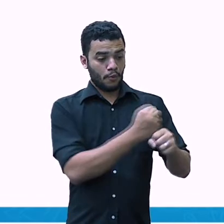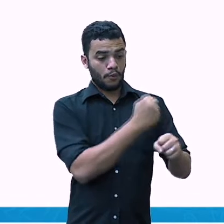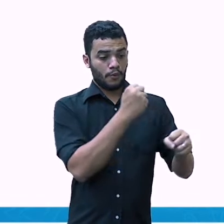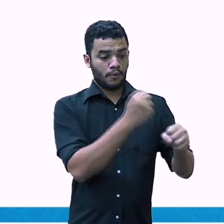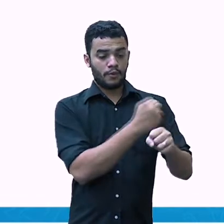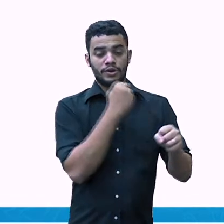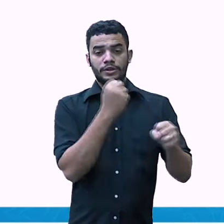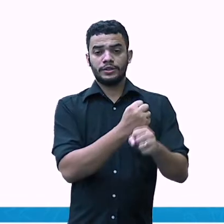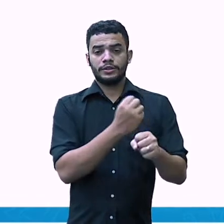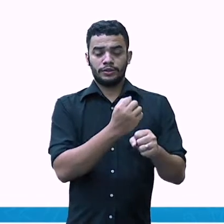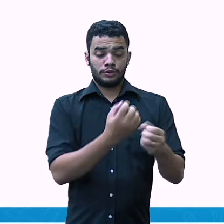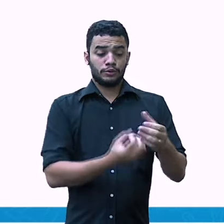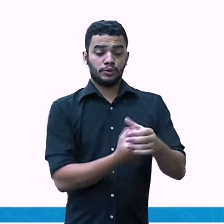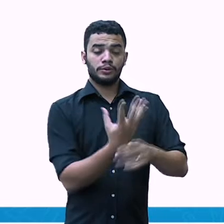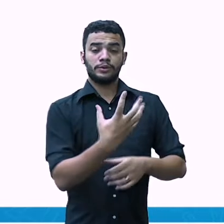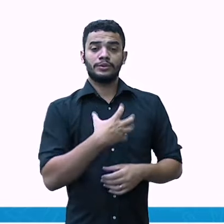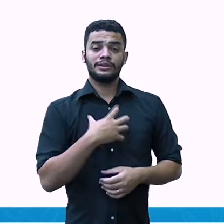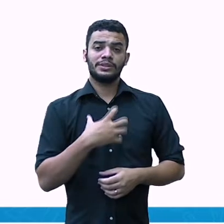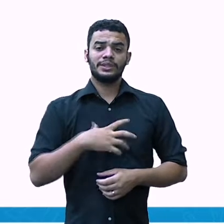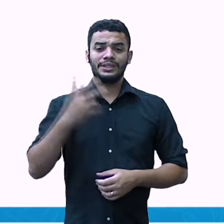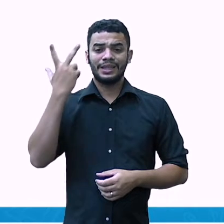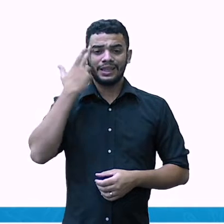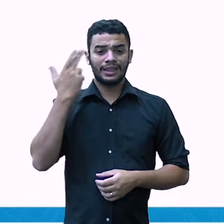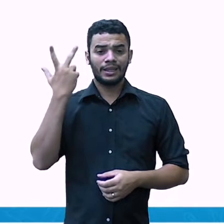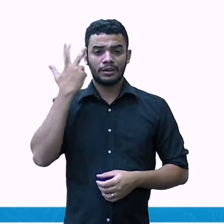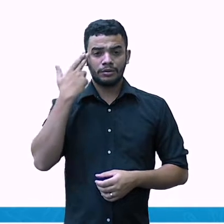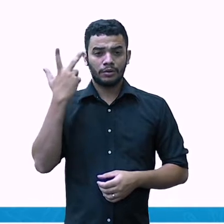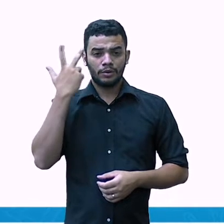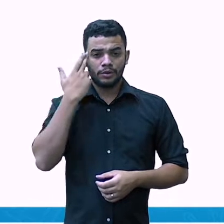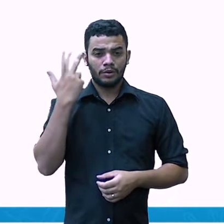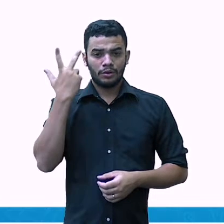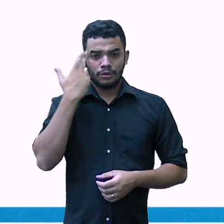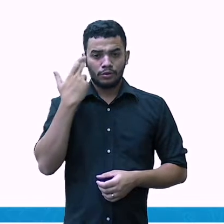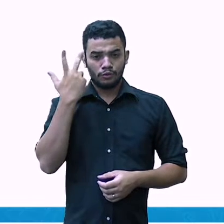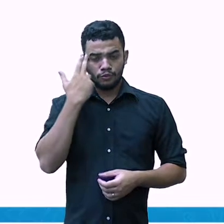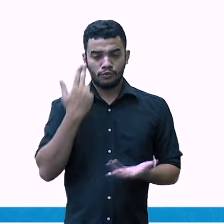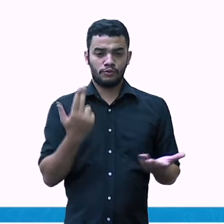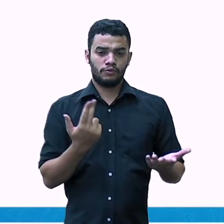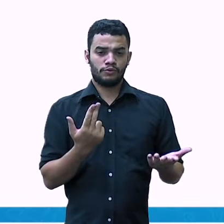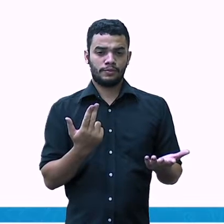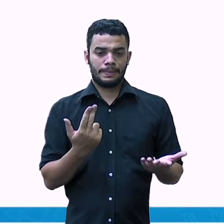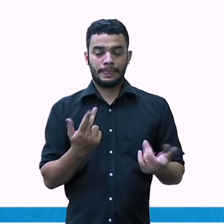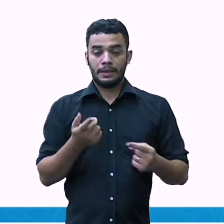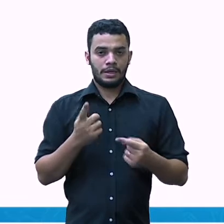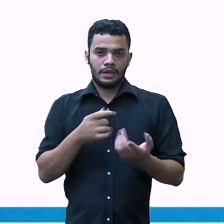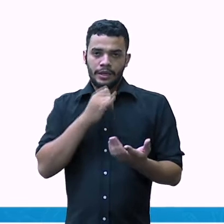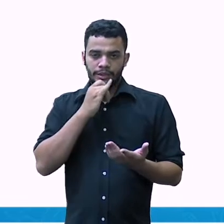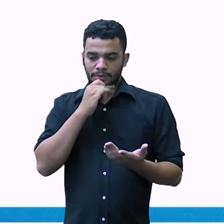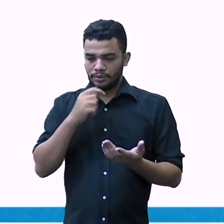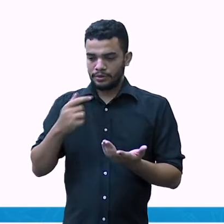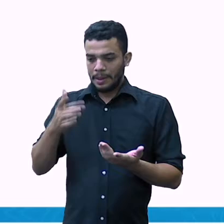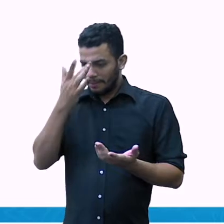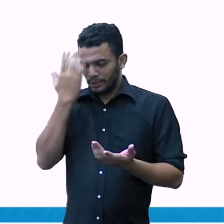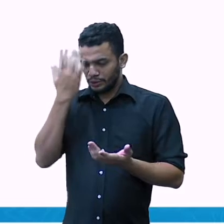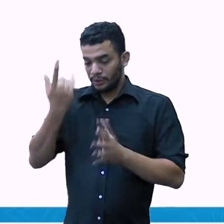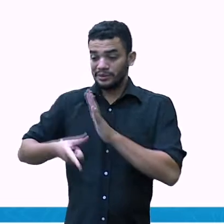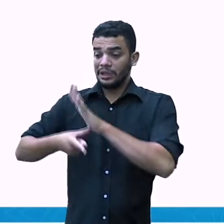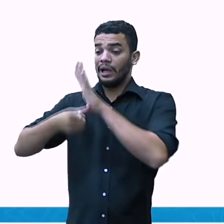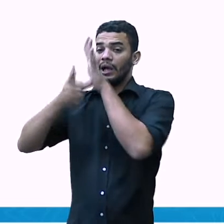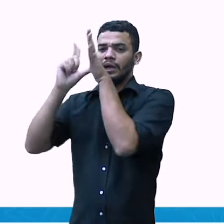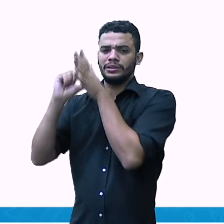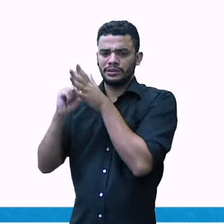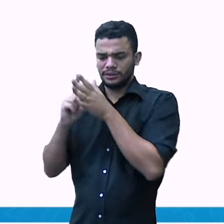de forma espontânea e irregular. Não houve ali um projeto para que essas casas fossem construídas neste